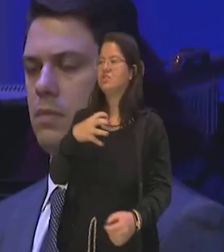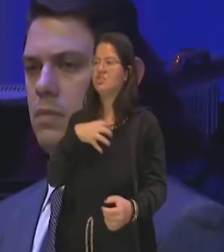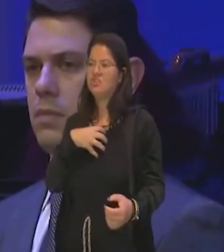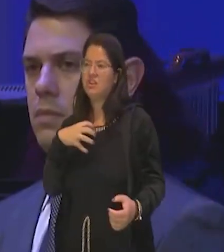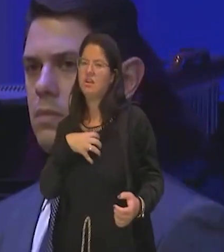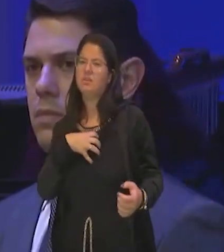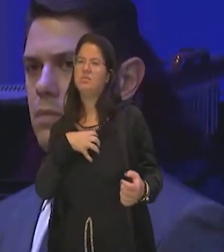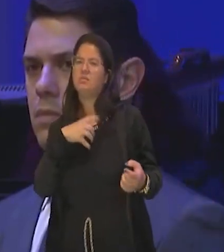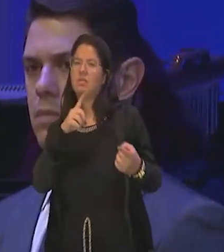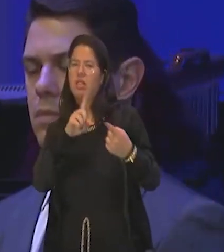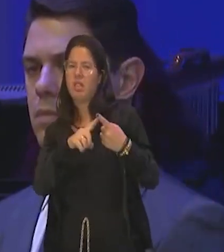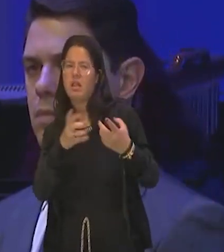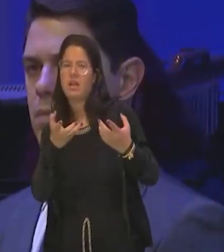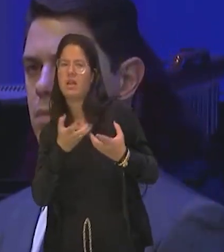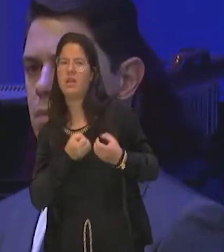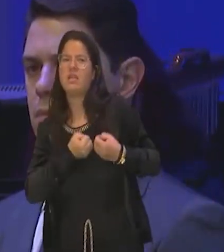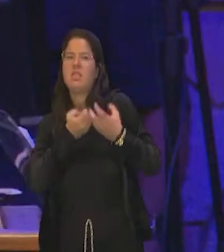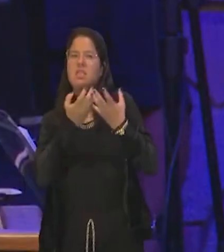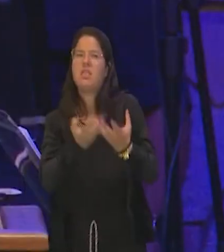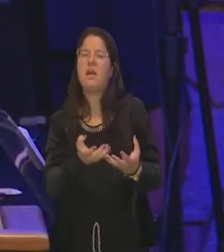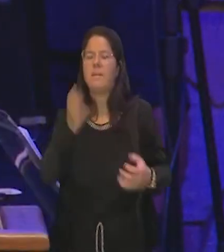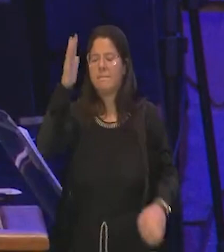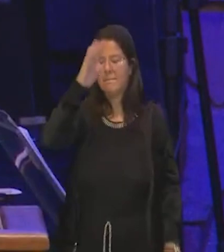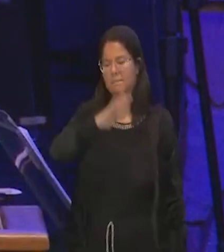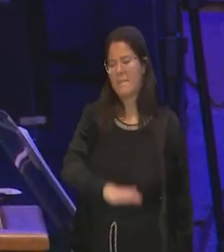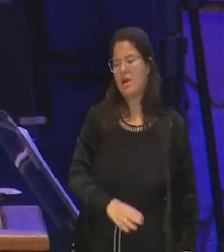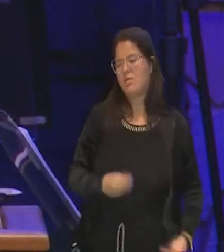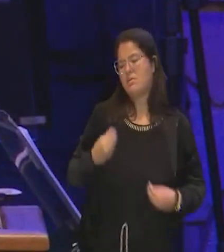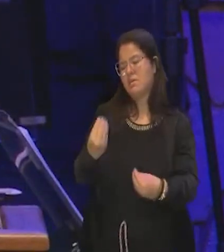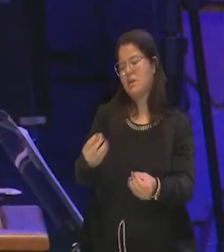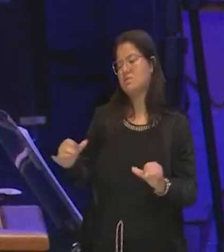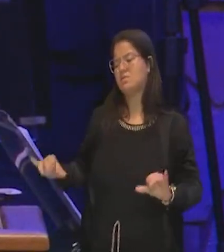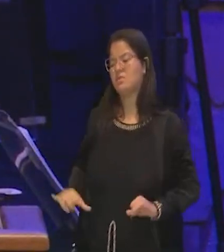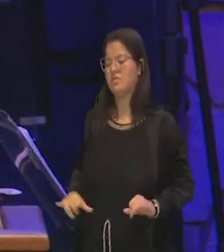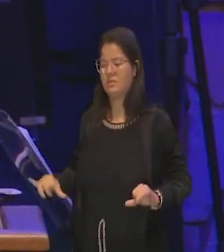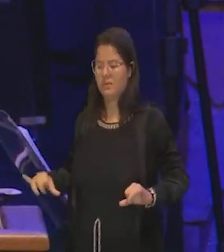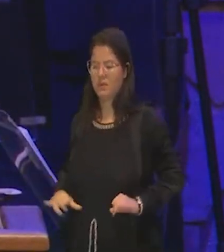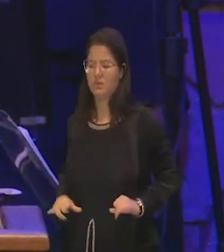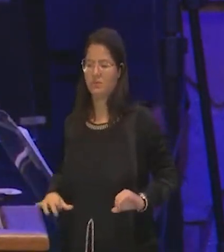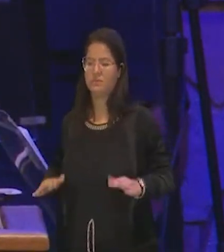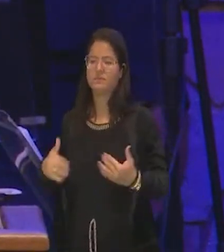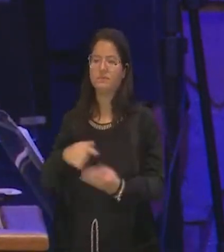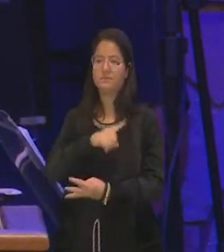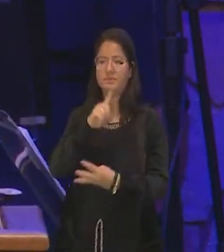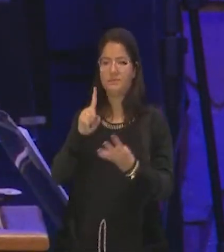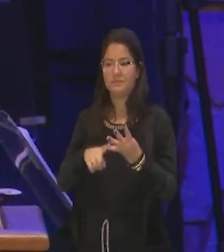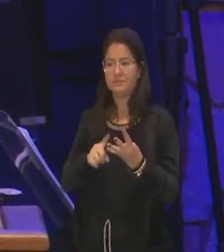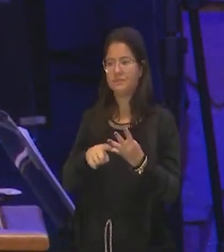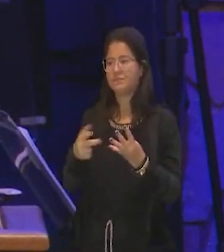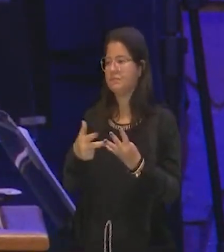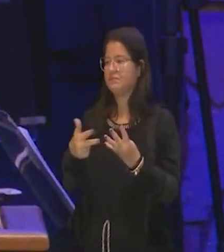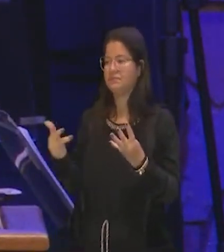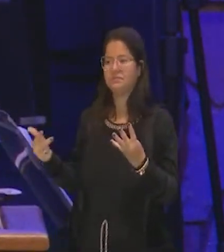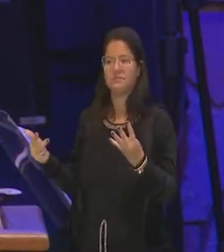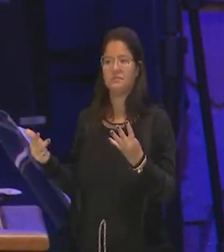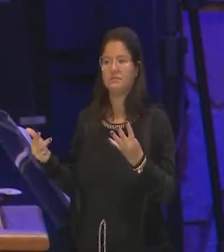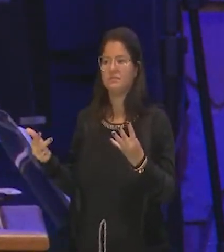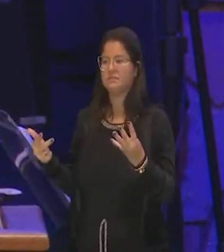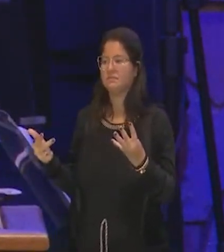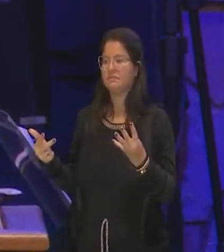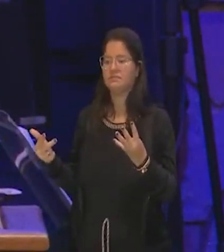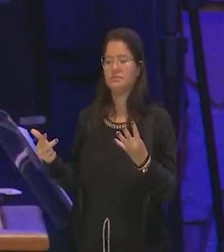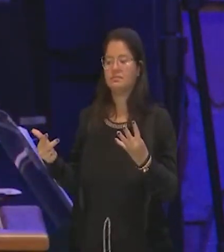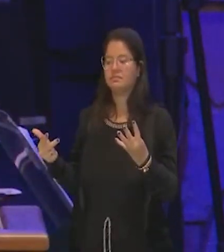querem ferir, magoar e fazer sofrer. A quarta é a